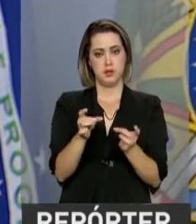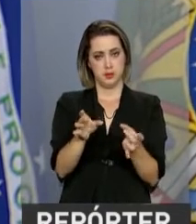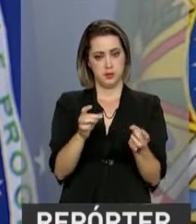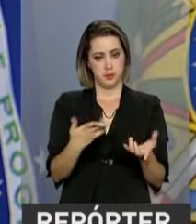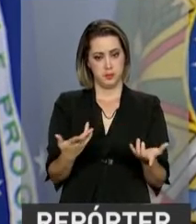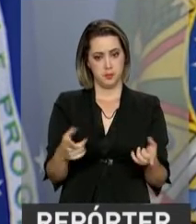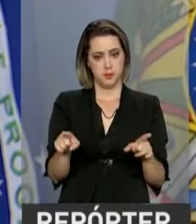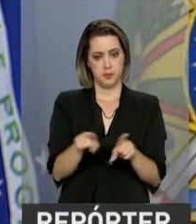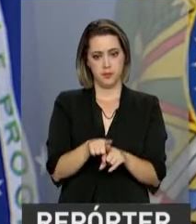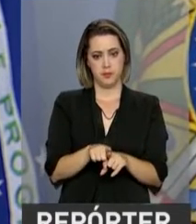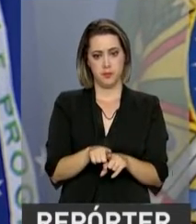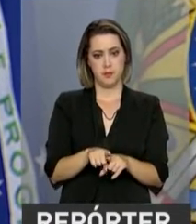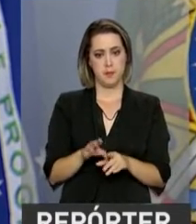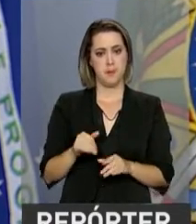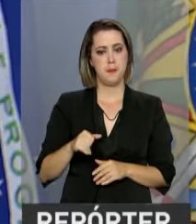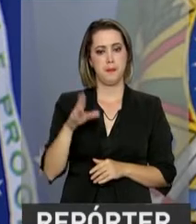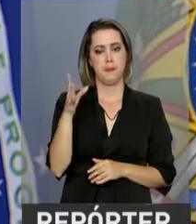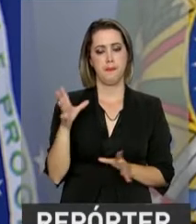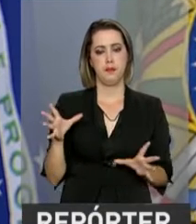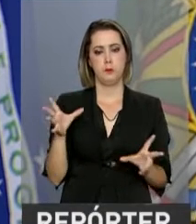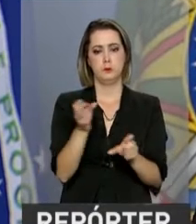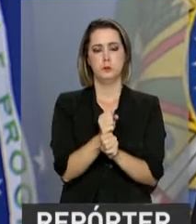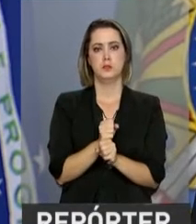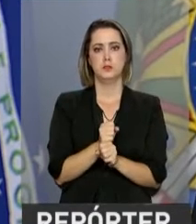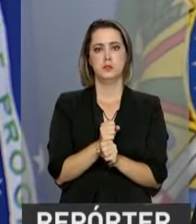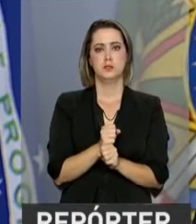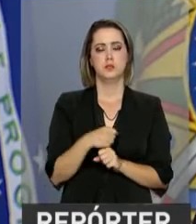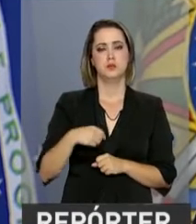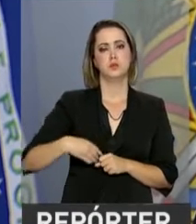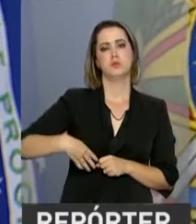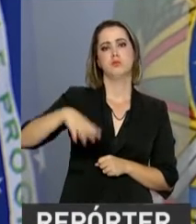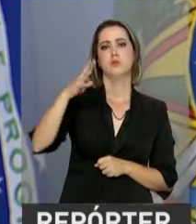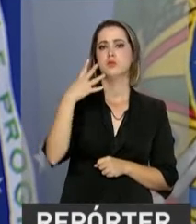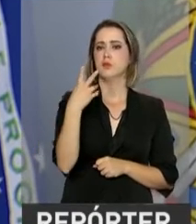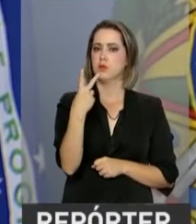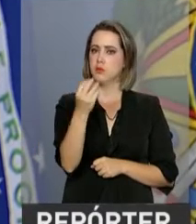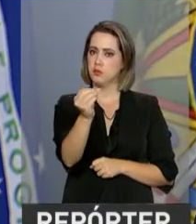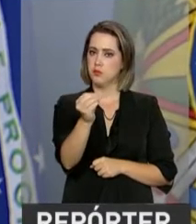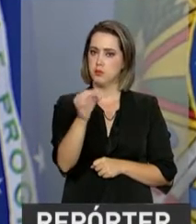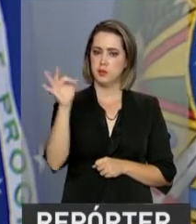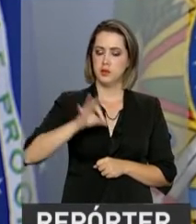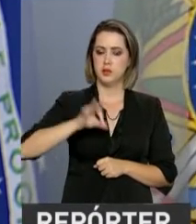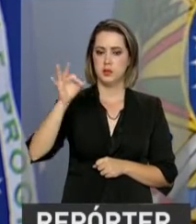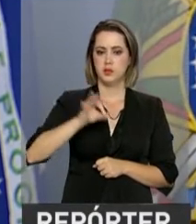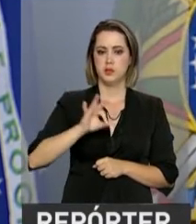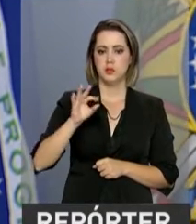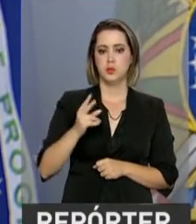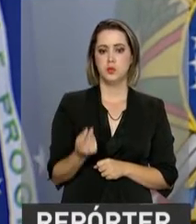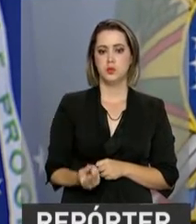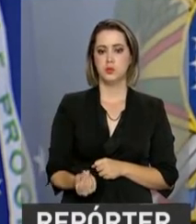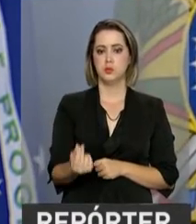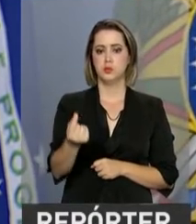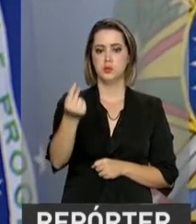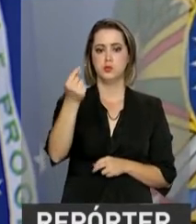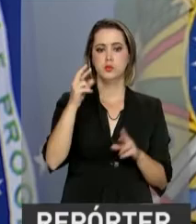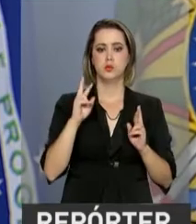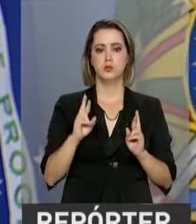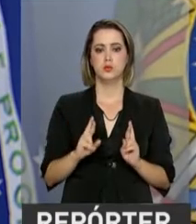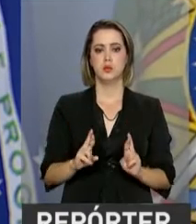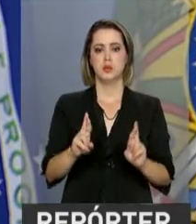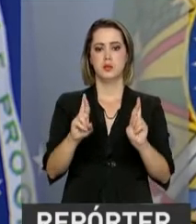leilões, mas é um saldo que supera em mais de 20% o valor